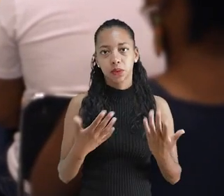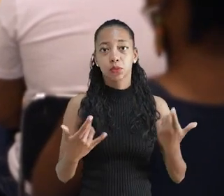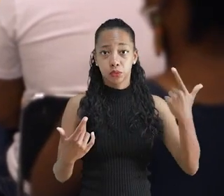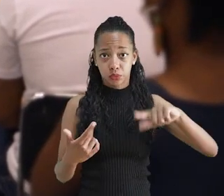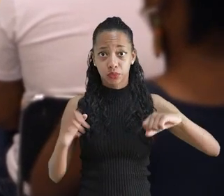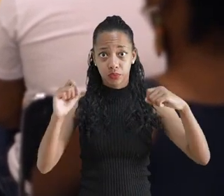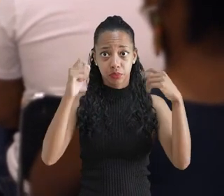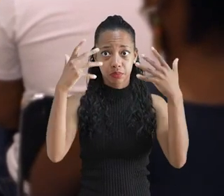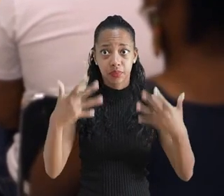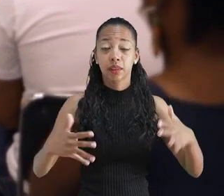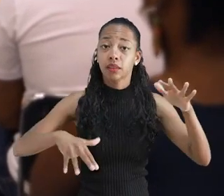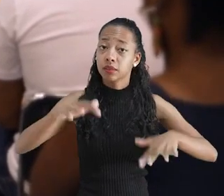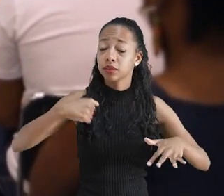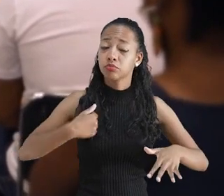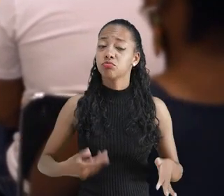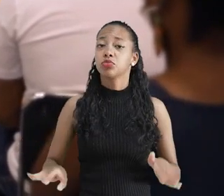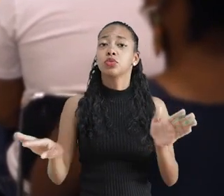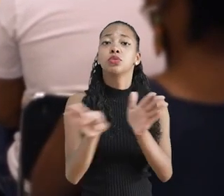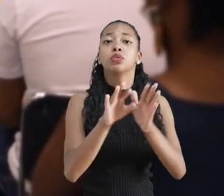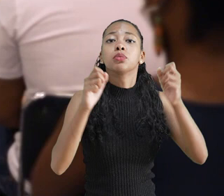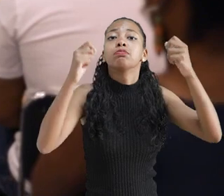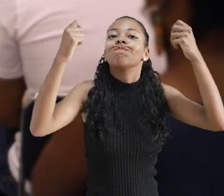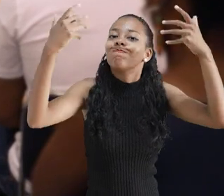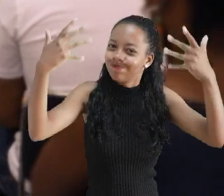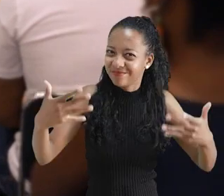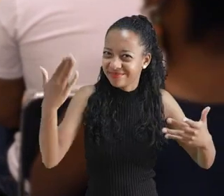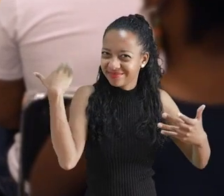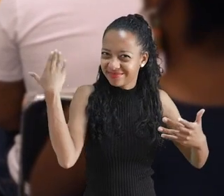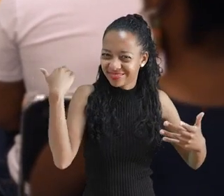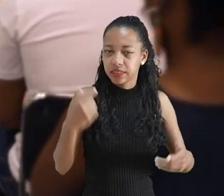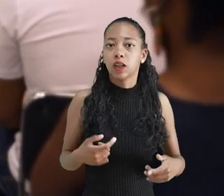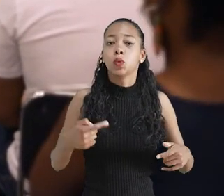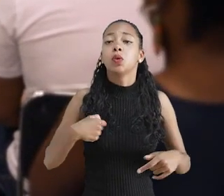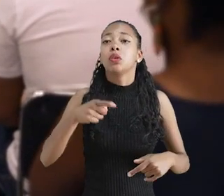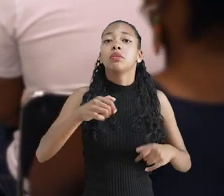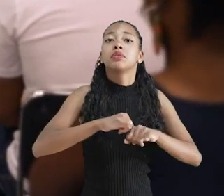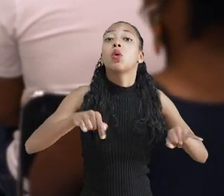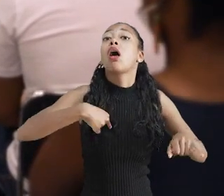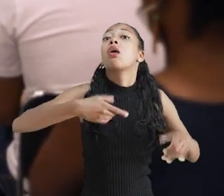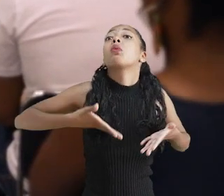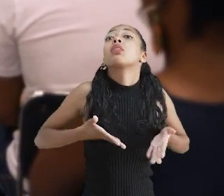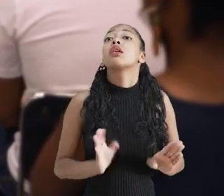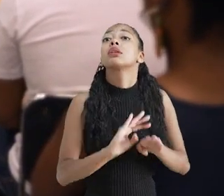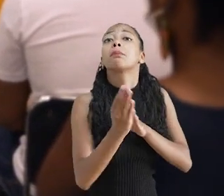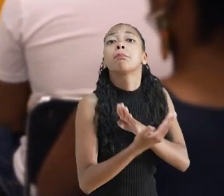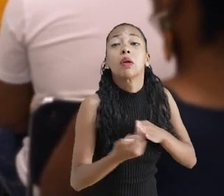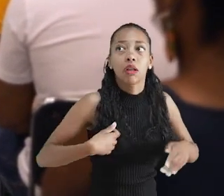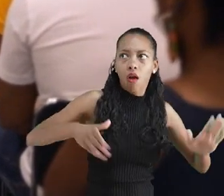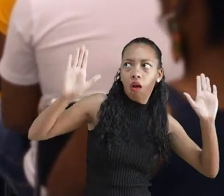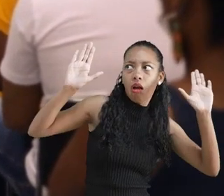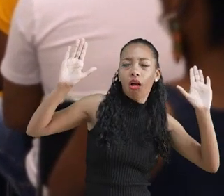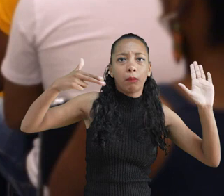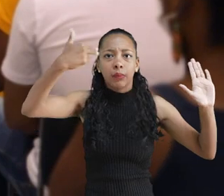eu falei que na terra firme onde a gente chegava 10 anos anos atrás etc dizendo que soua Terra Firme as pessoas levantava a mão dizendo me rouba